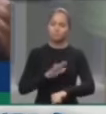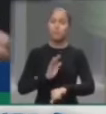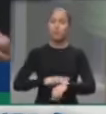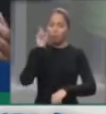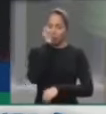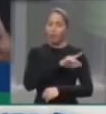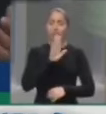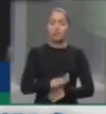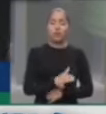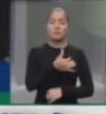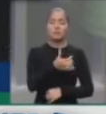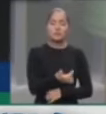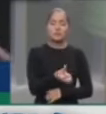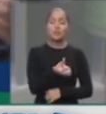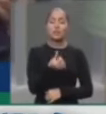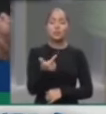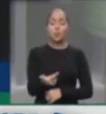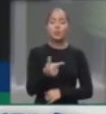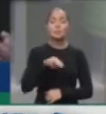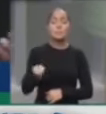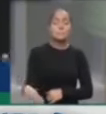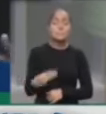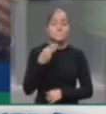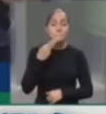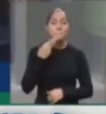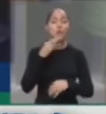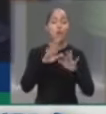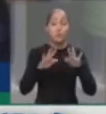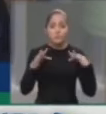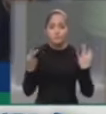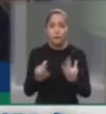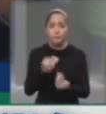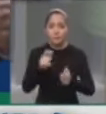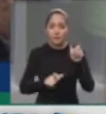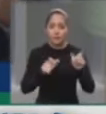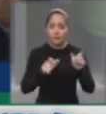são 62 milhões de famílias, de pessoas e de famílias que tiveram cortada pela...